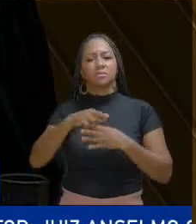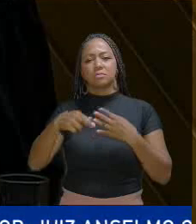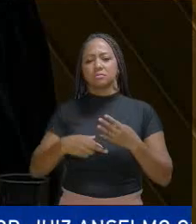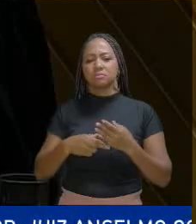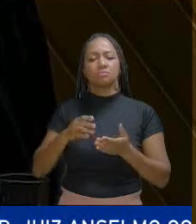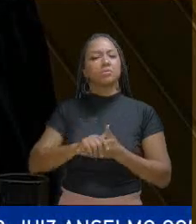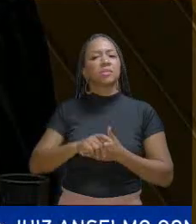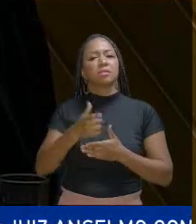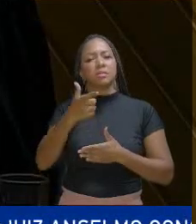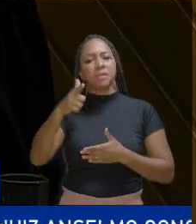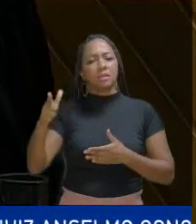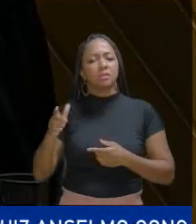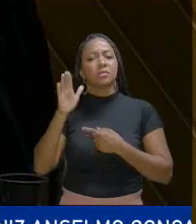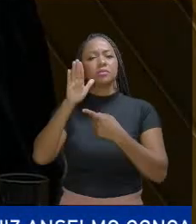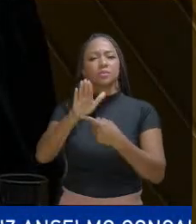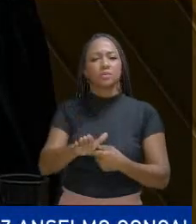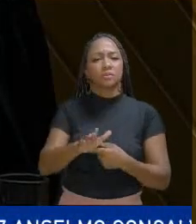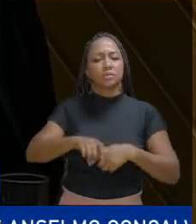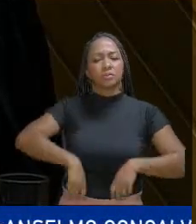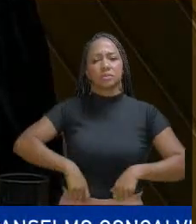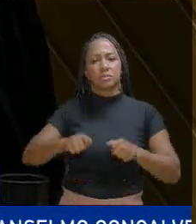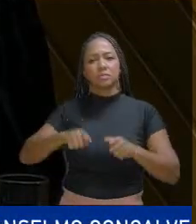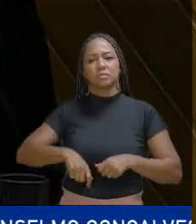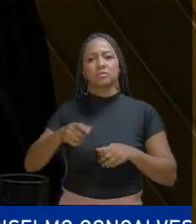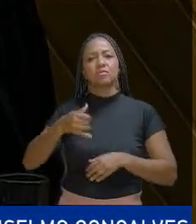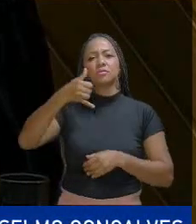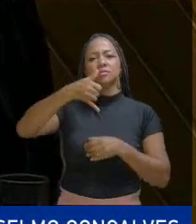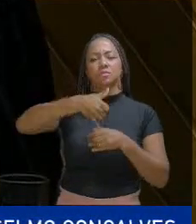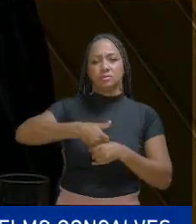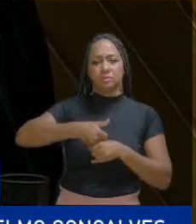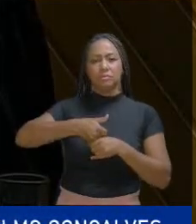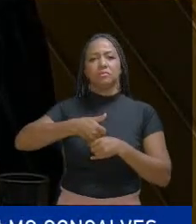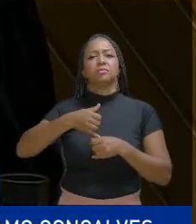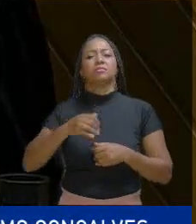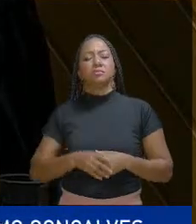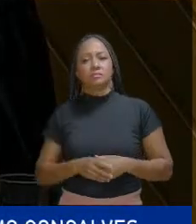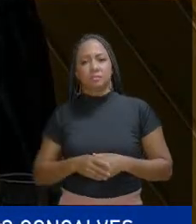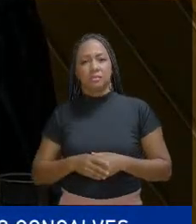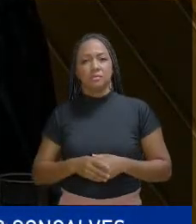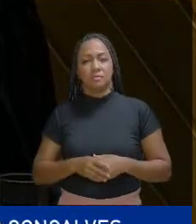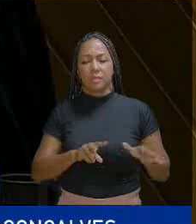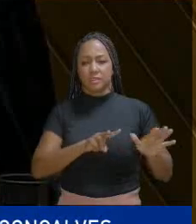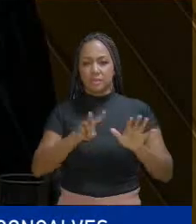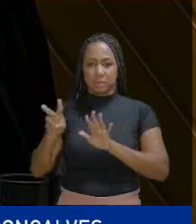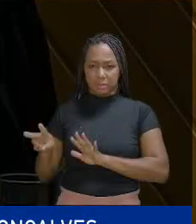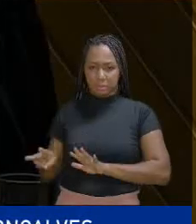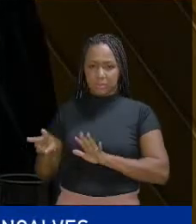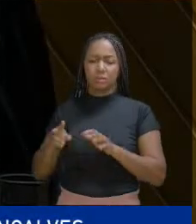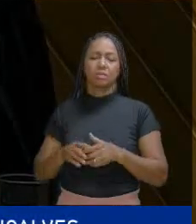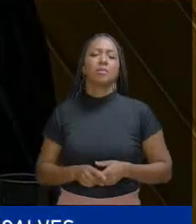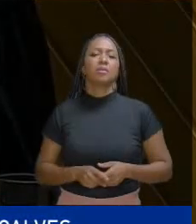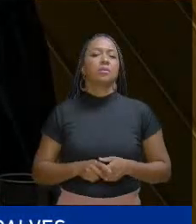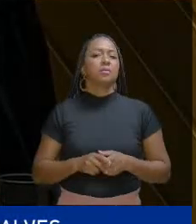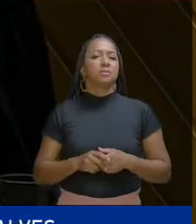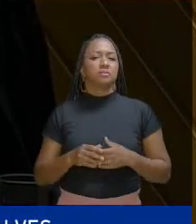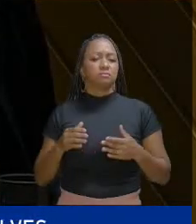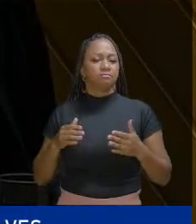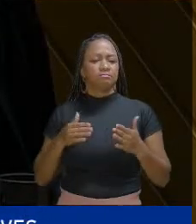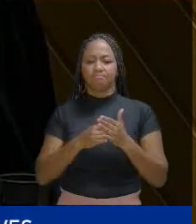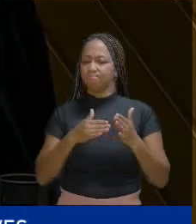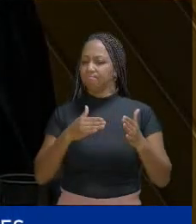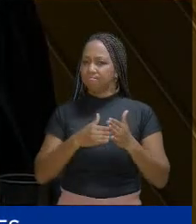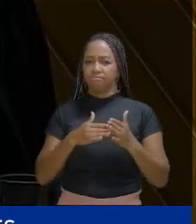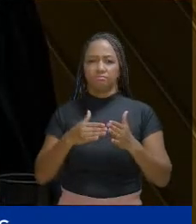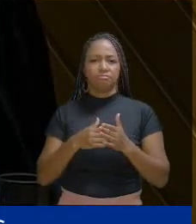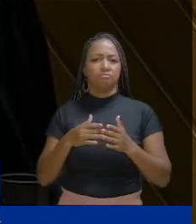se preencheu o demonstrativo de despesas com combustíveis semanal, o que, aliás, viola a